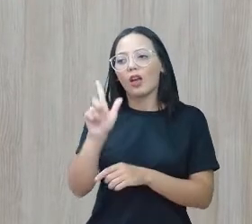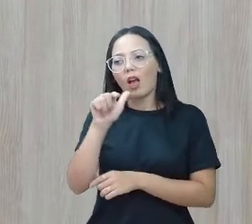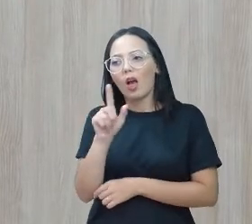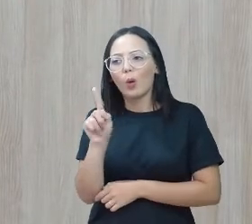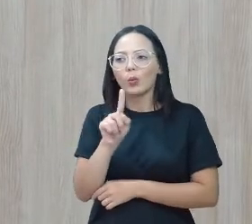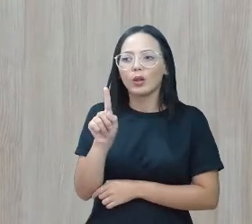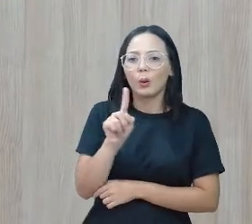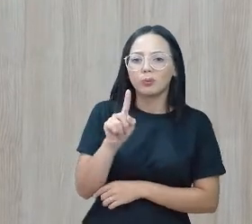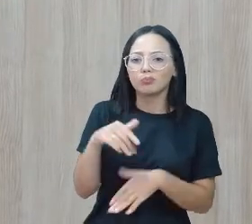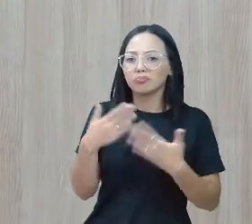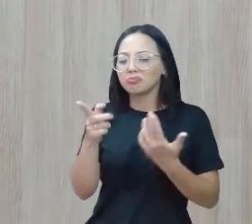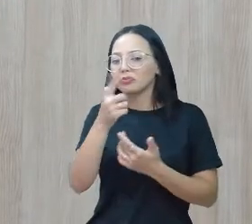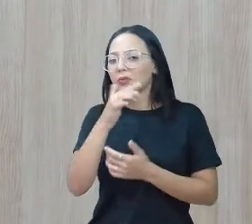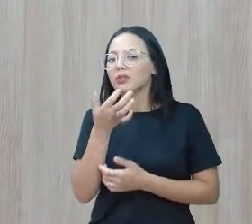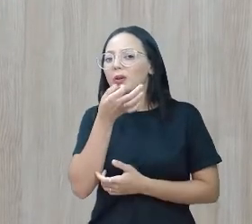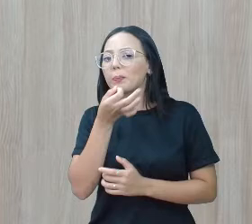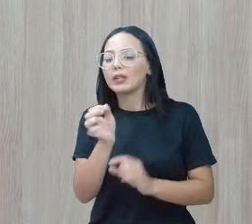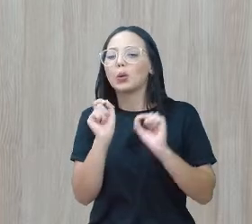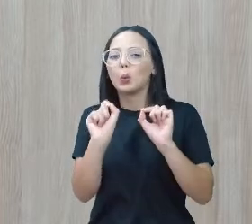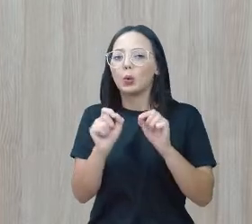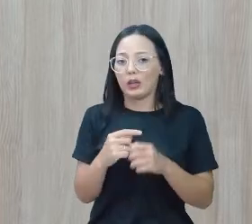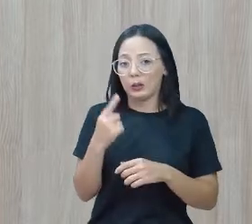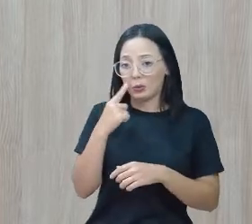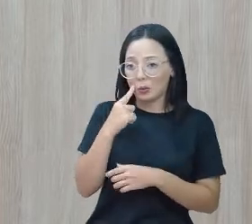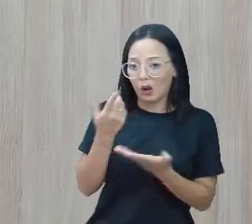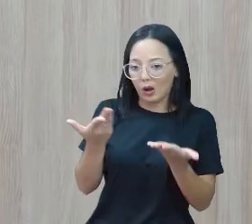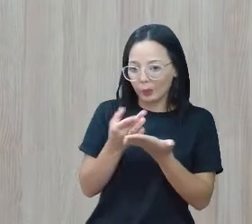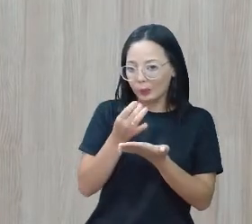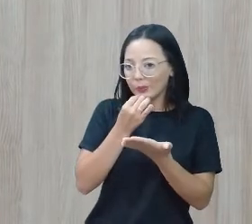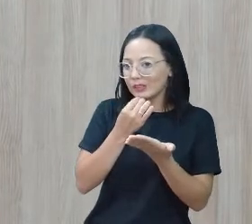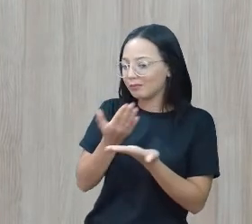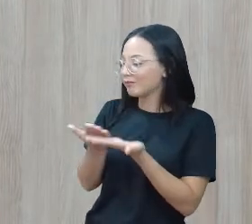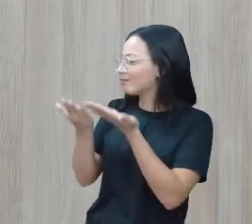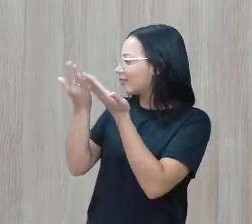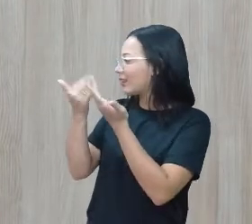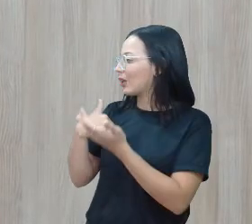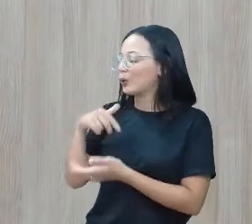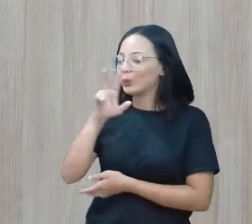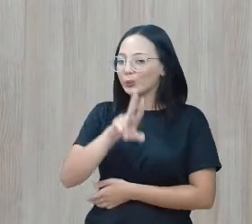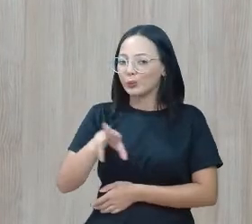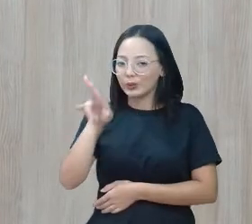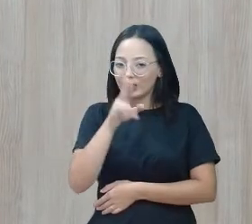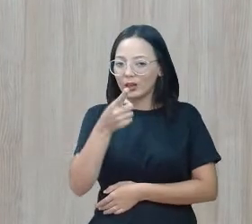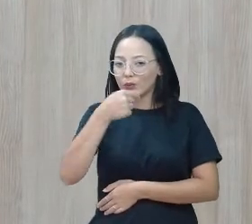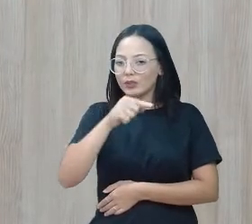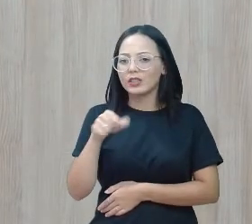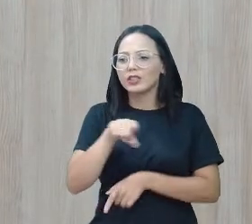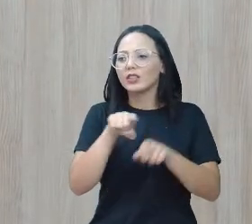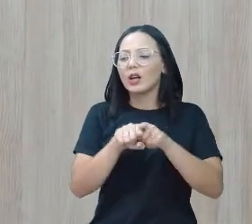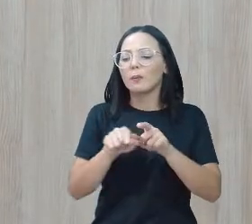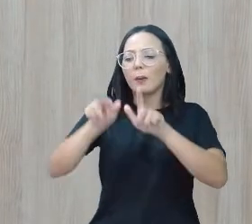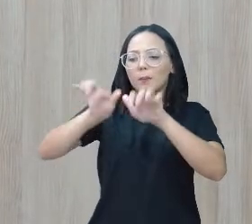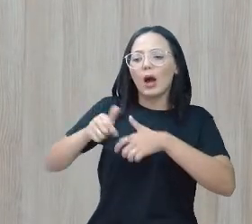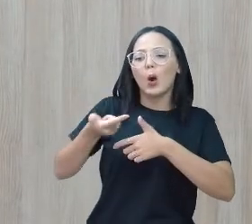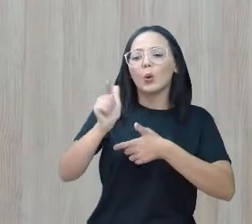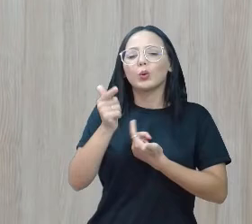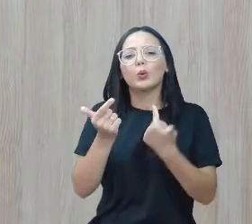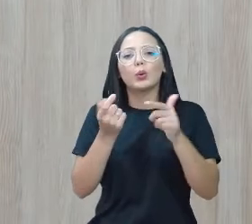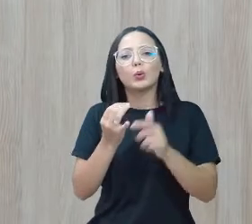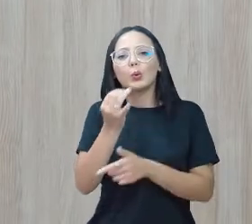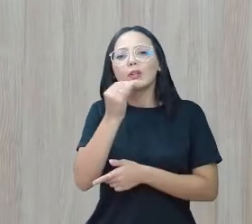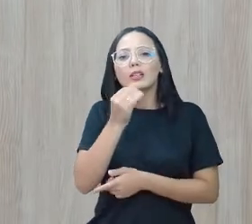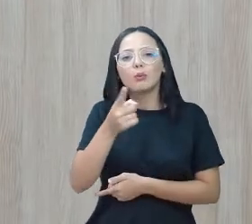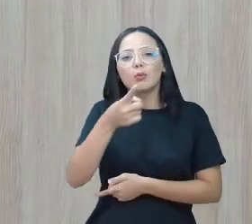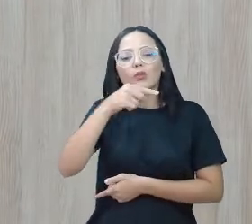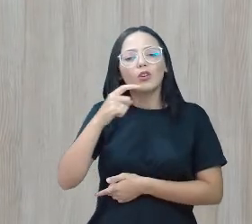não? O que é que vocês acham desse exemplo que eu usei? Agora coloquem outros exemplos aí, pensem,